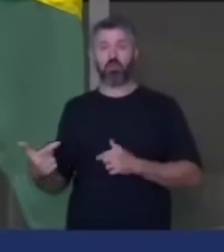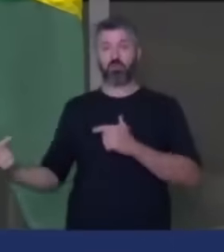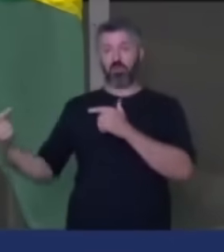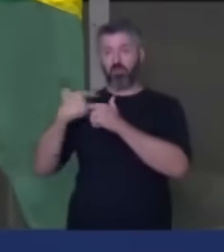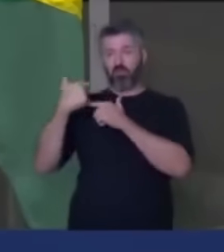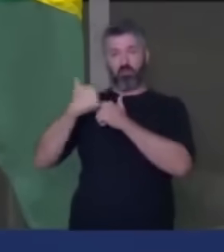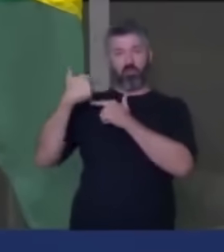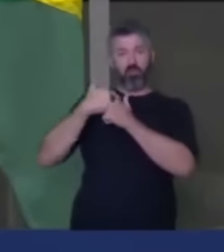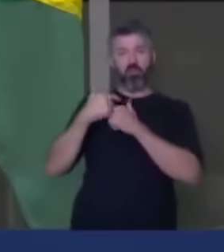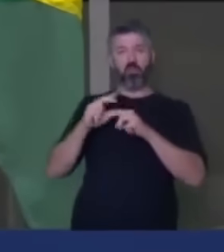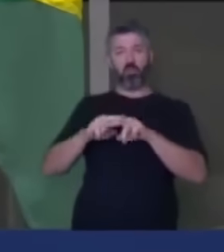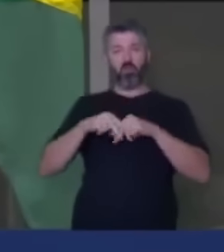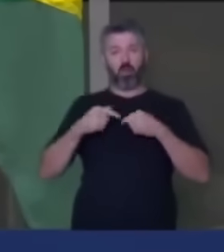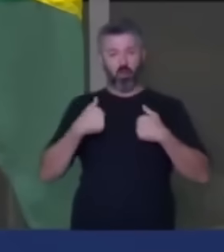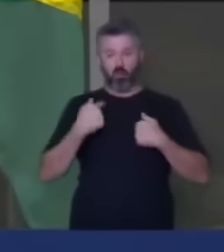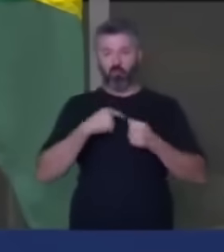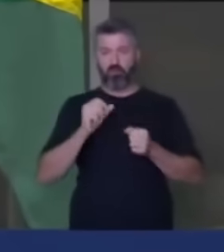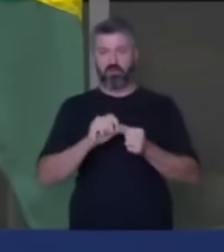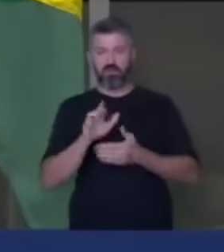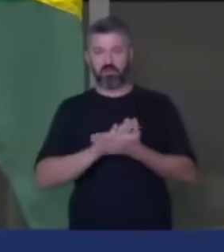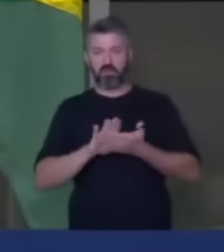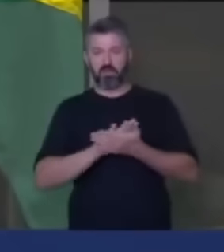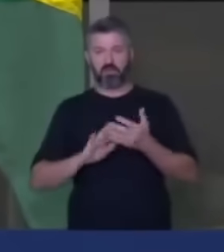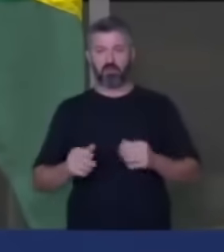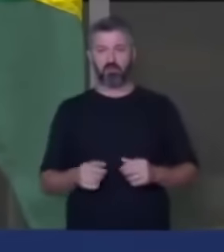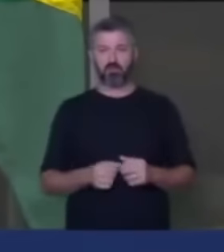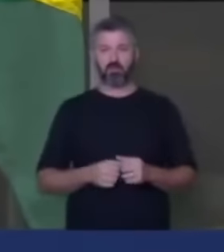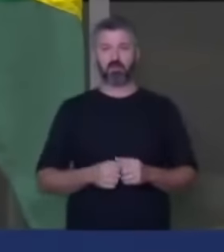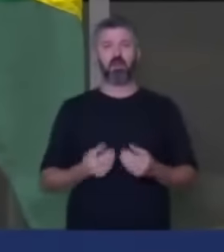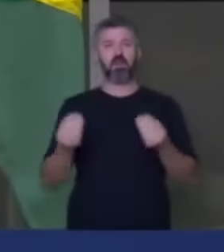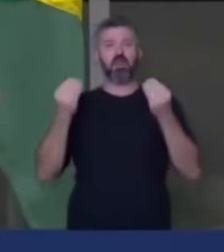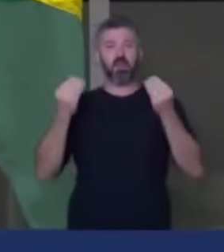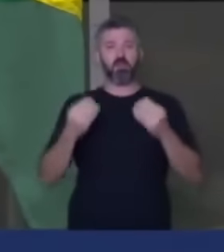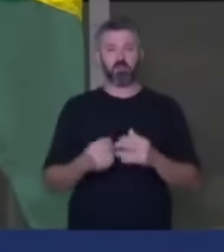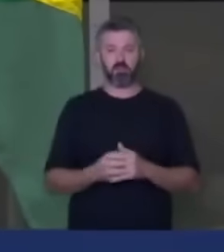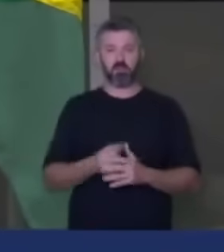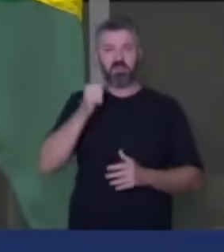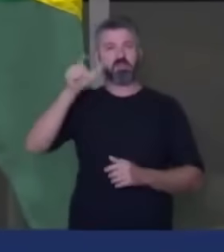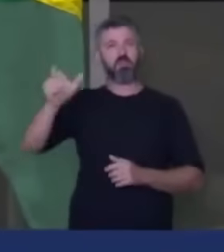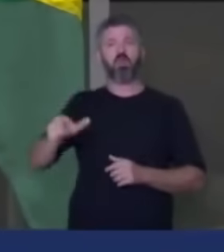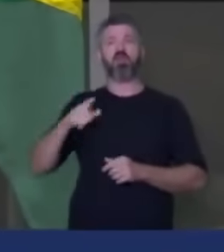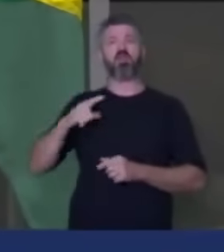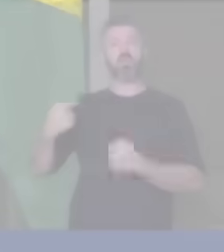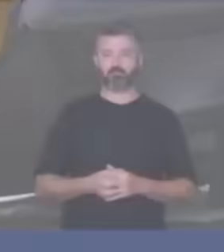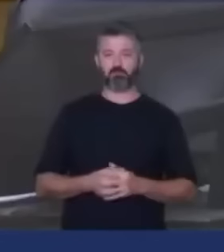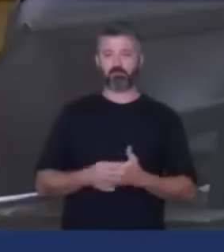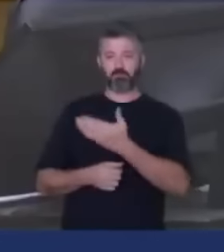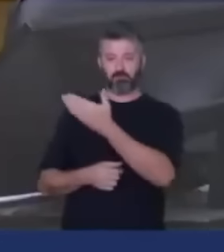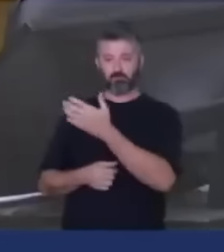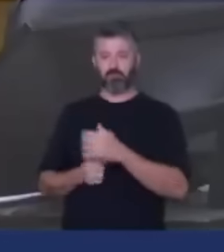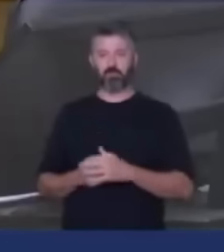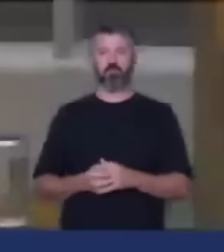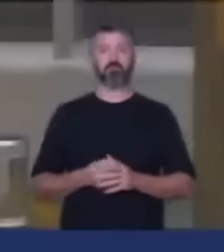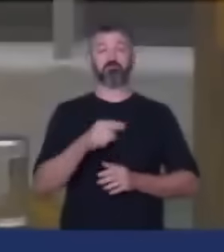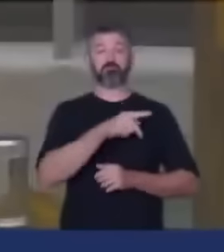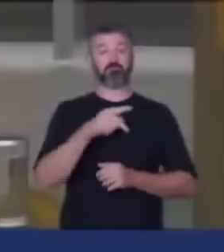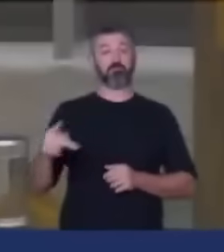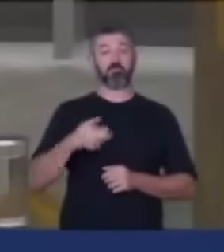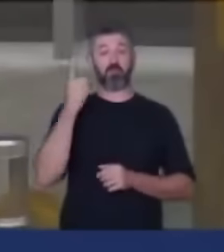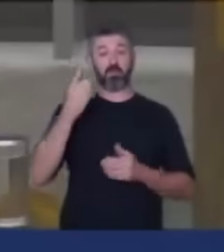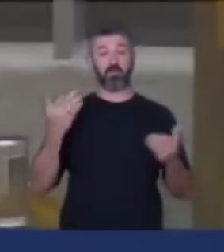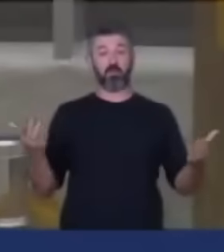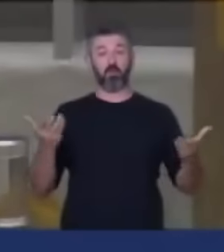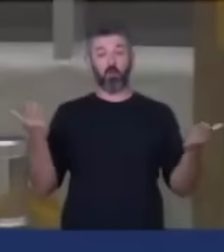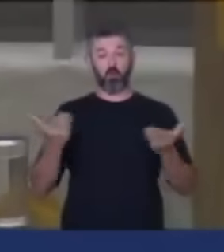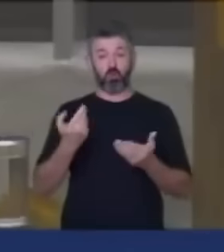persegue por algo que nem fiz o que que é que essa deputada tem comigo colegas usa essa Tribuna hoje